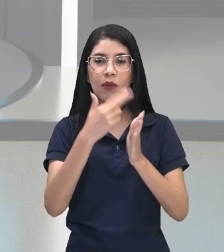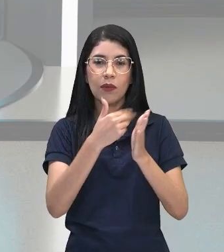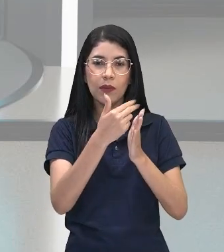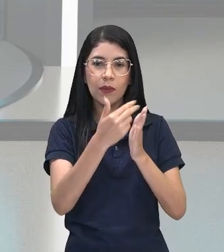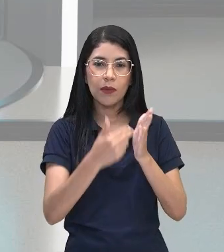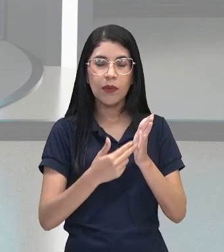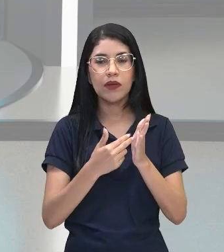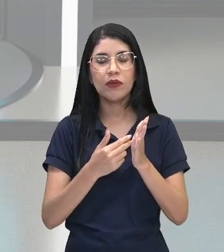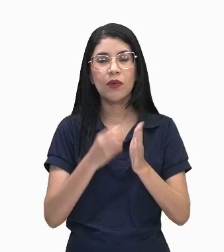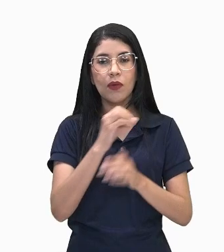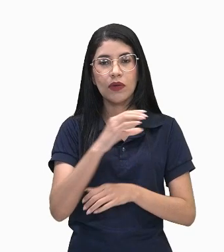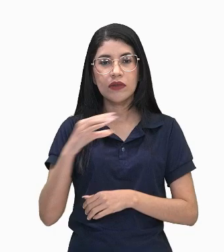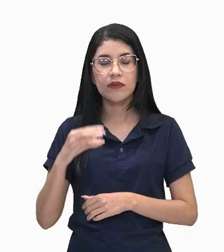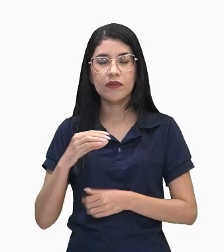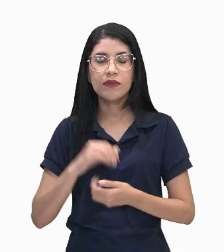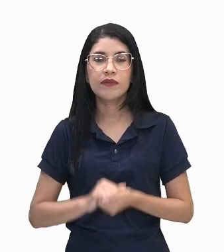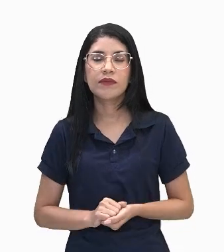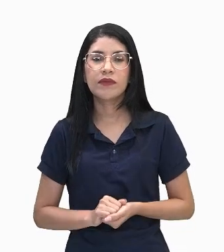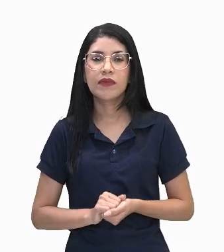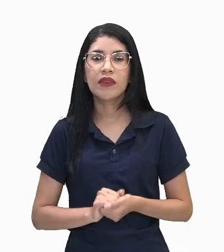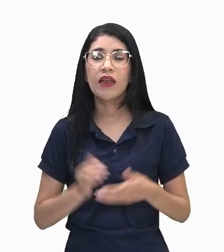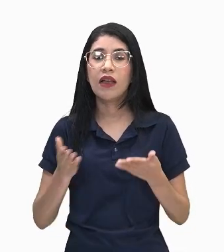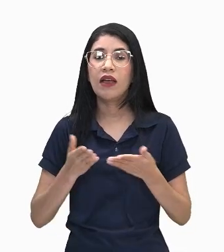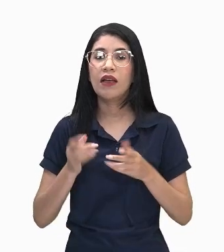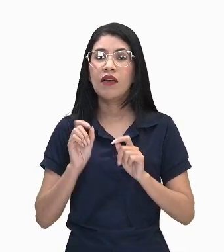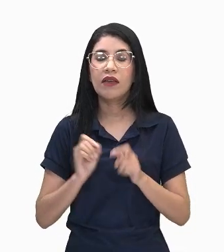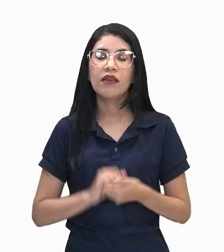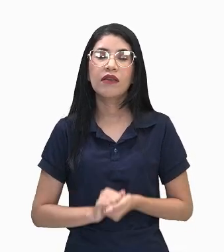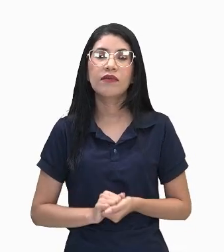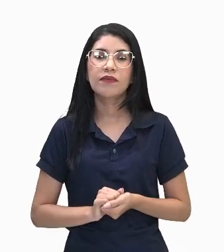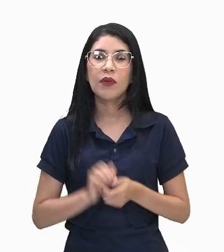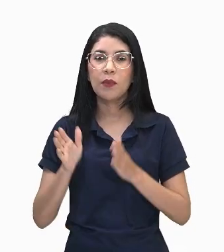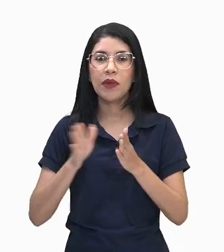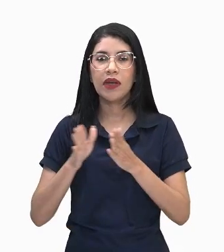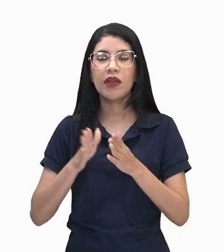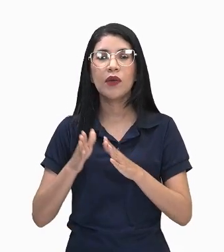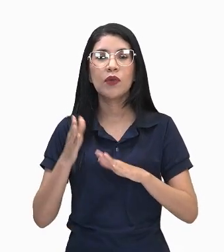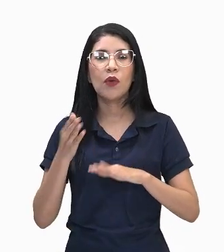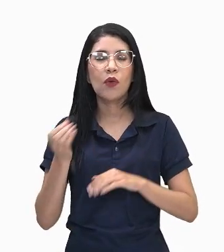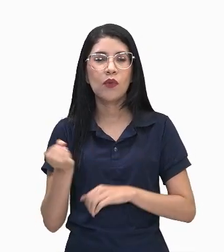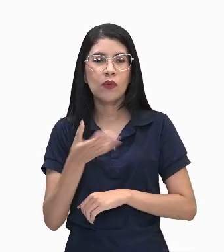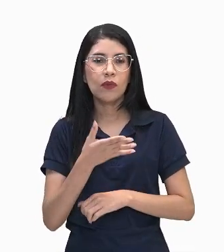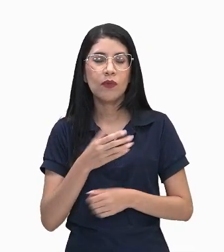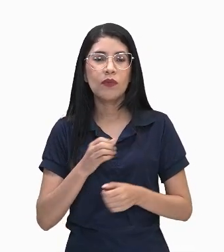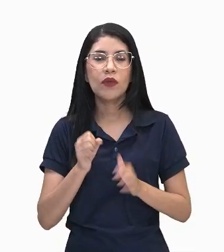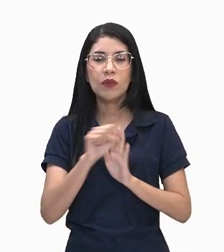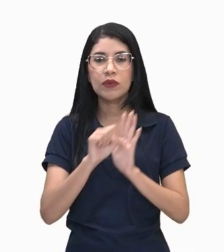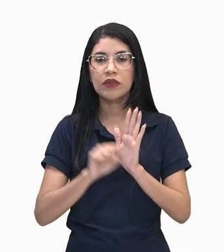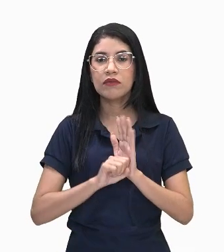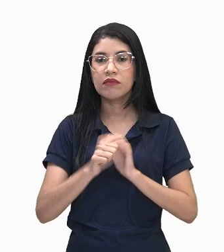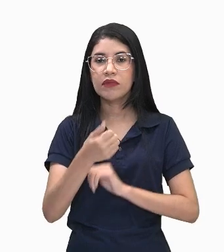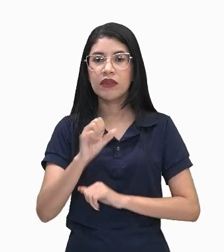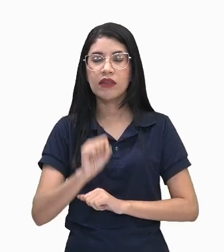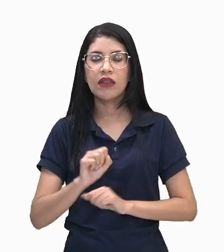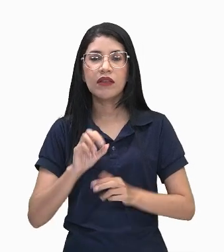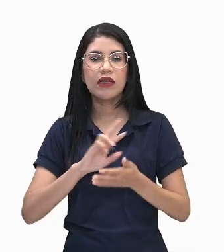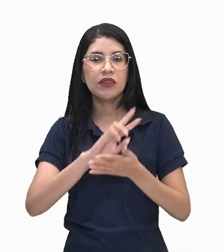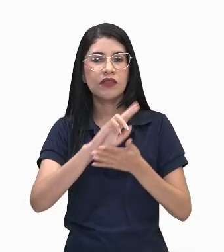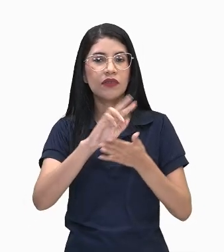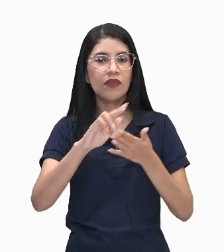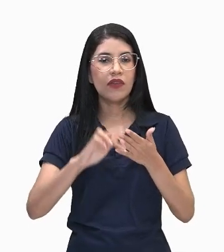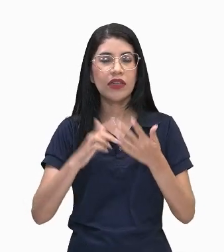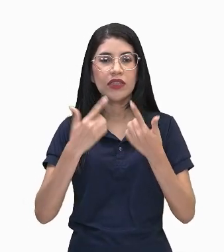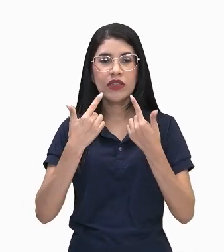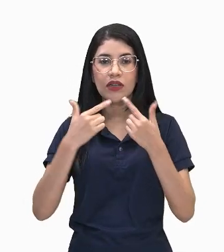tela abstrata. Agora vamos conhecer a era contemporânea. A partir do século XVIII,